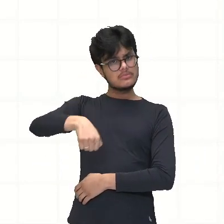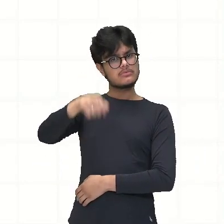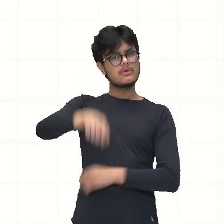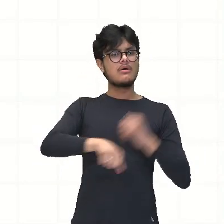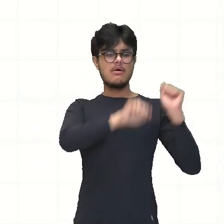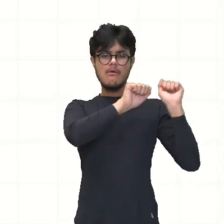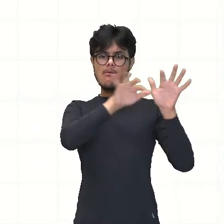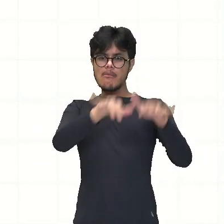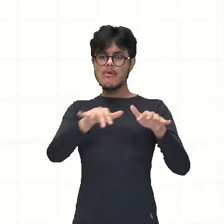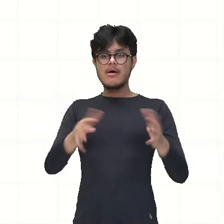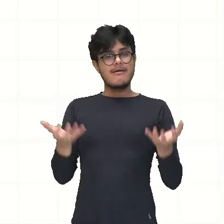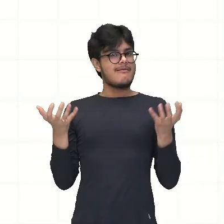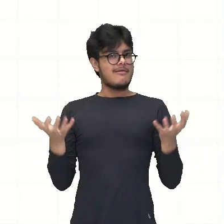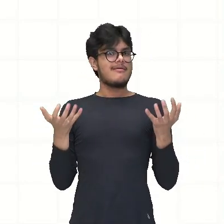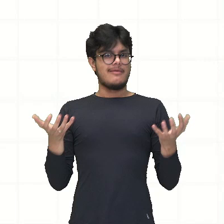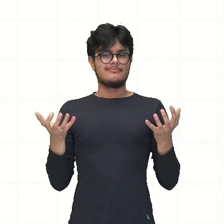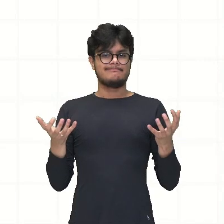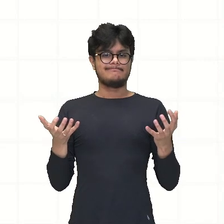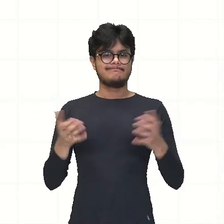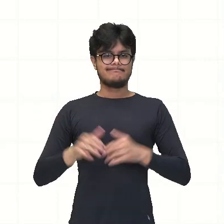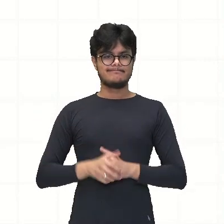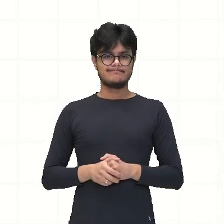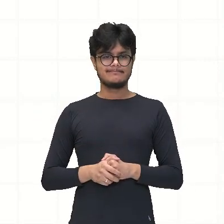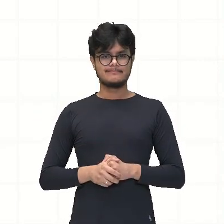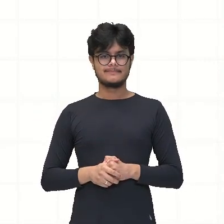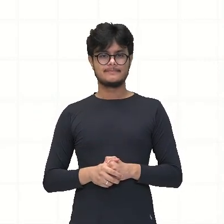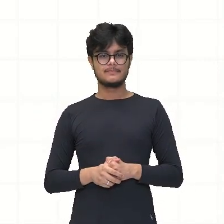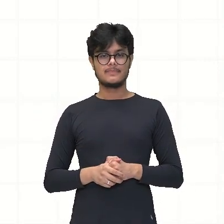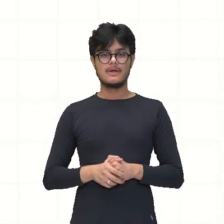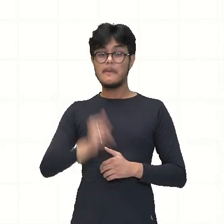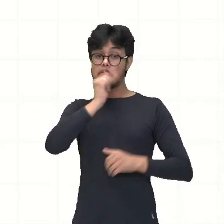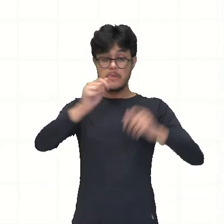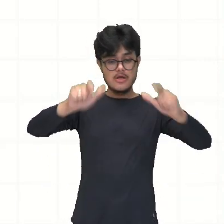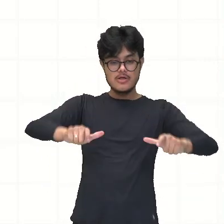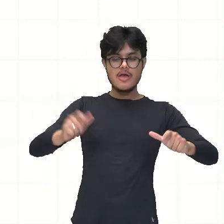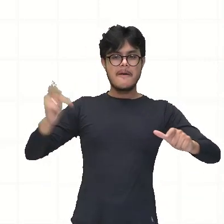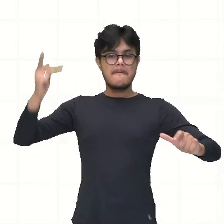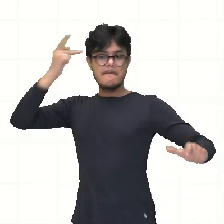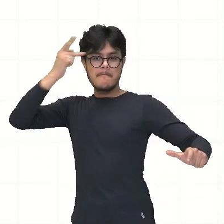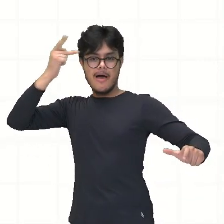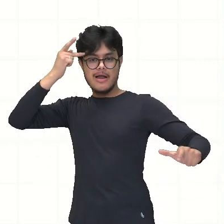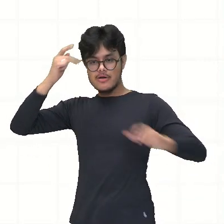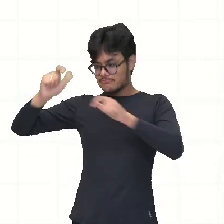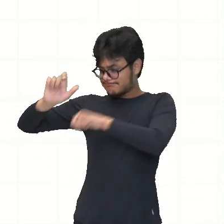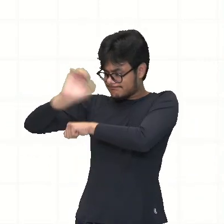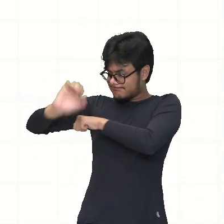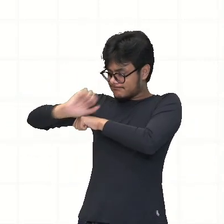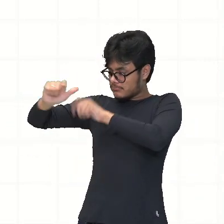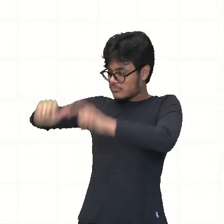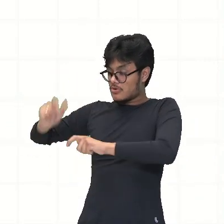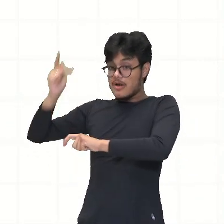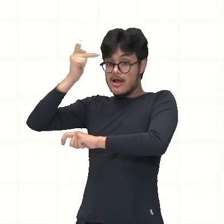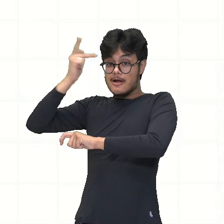né? Principalmente aqui as pessoas de São Paulo e também de diversas regiões